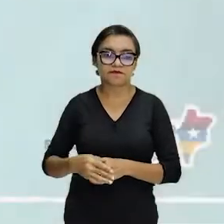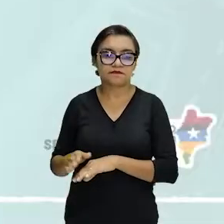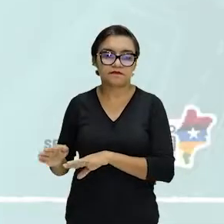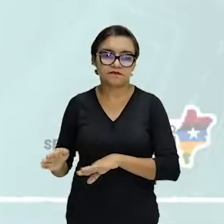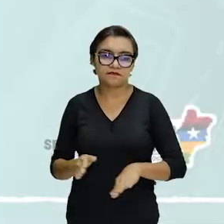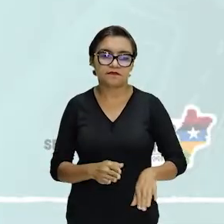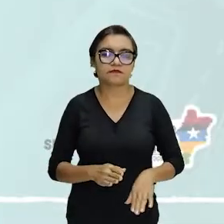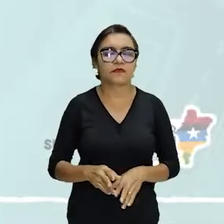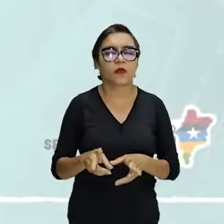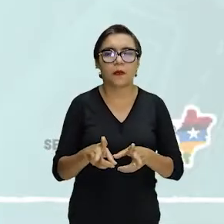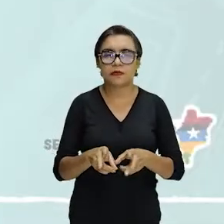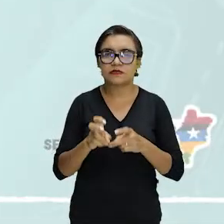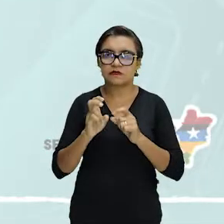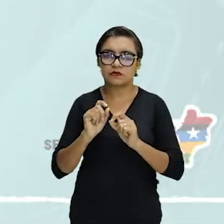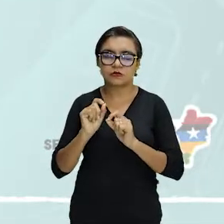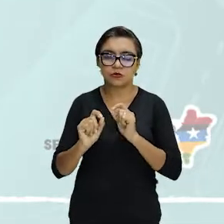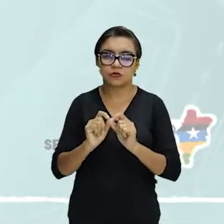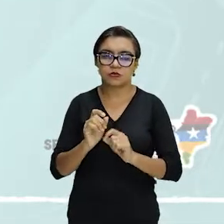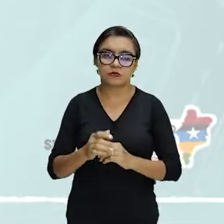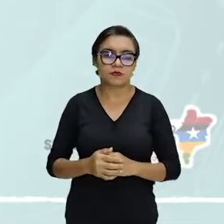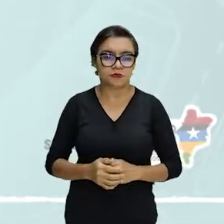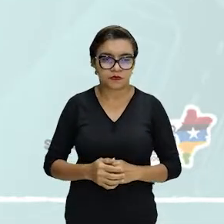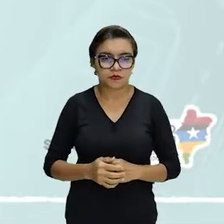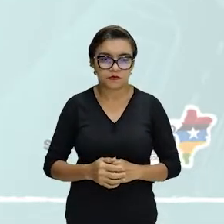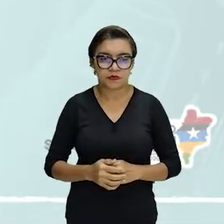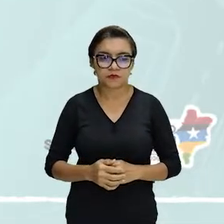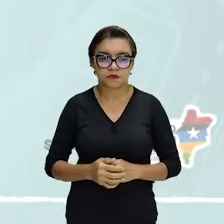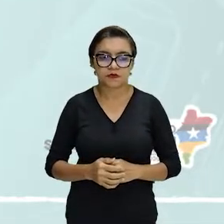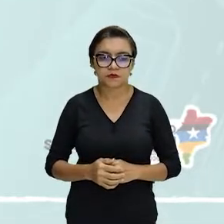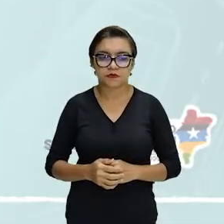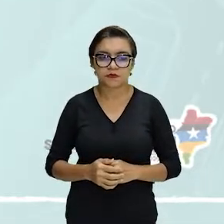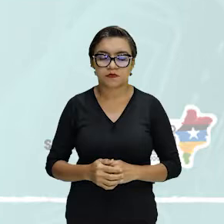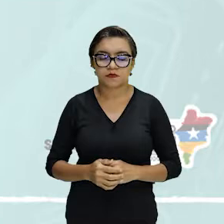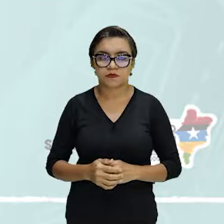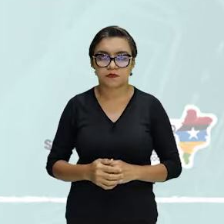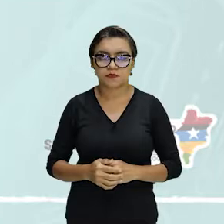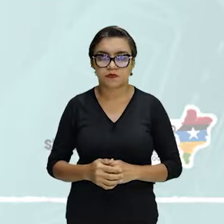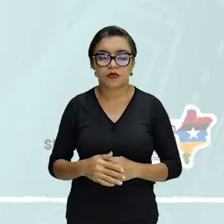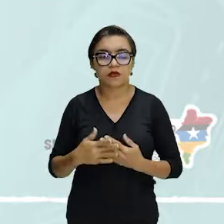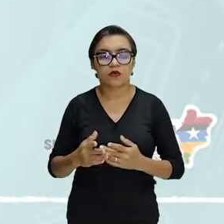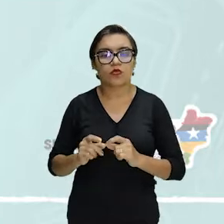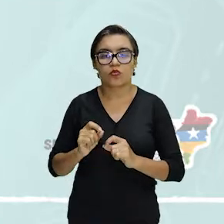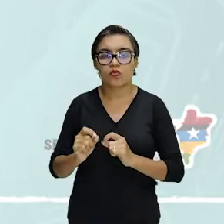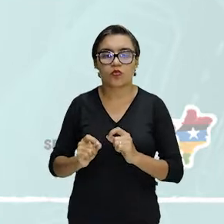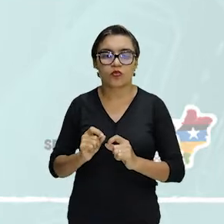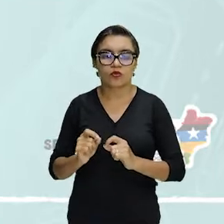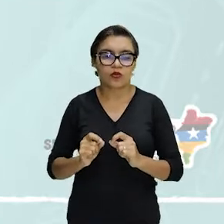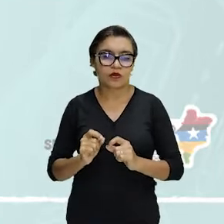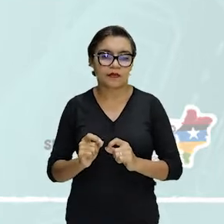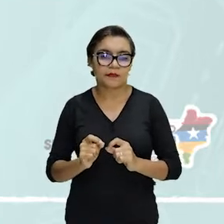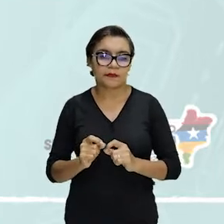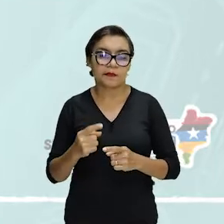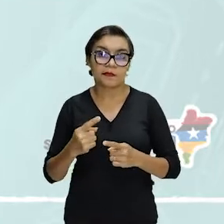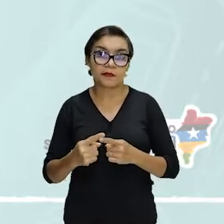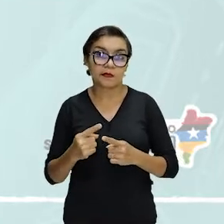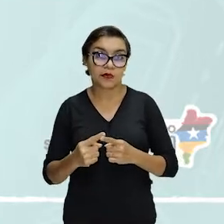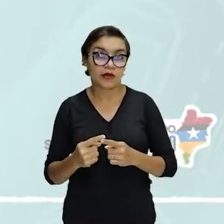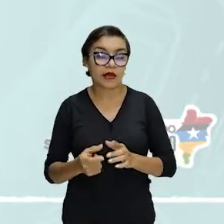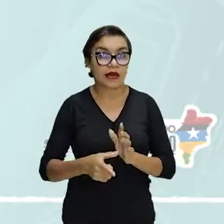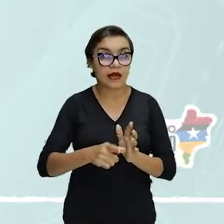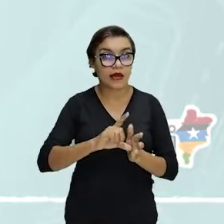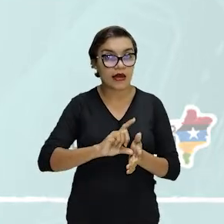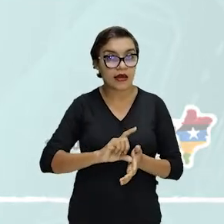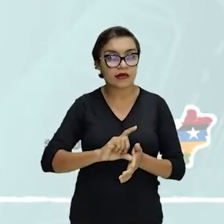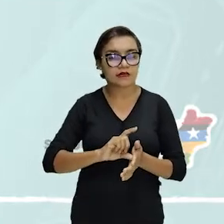Temos aqui uma observação, tá? É uma convenção matemática, justamente em decorrência da definição que nós acabamos de